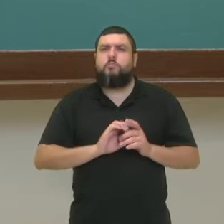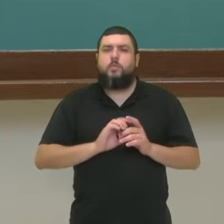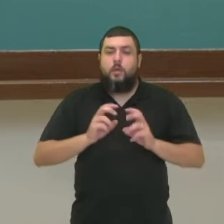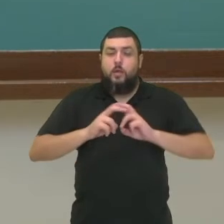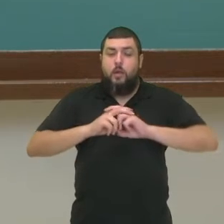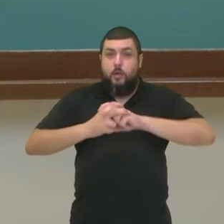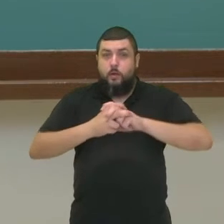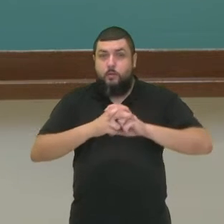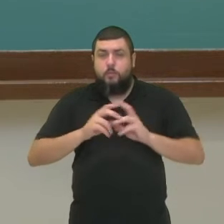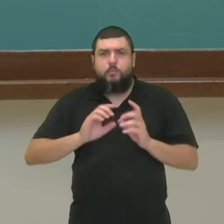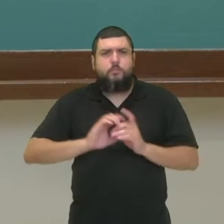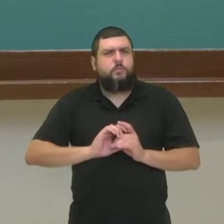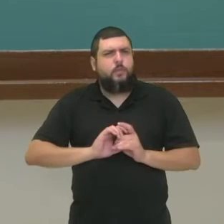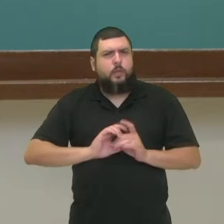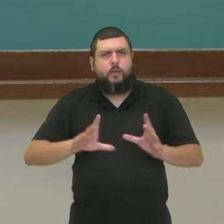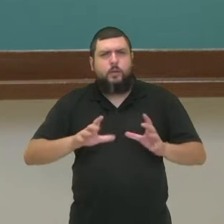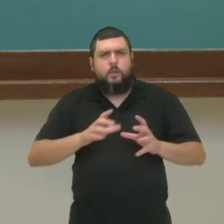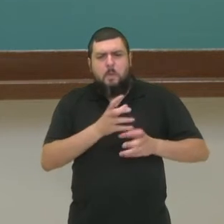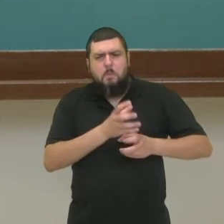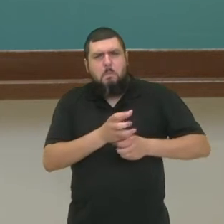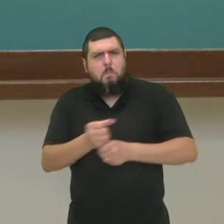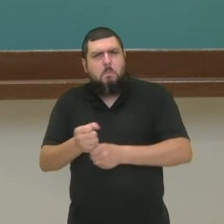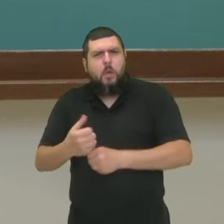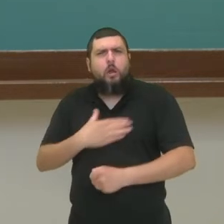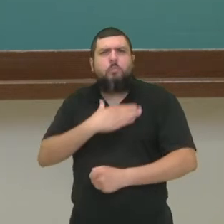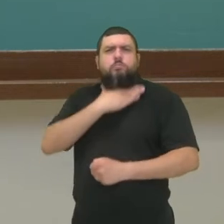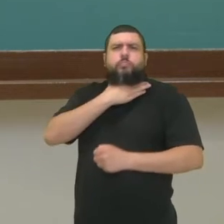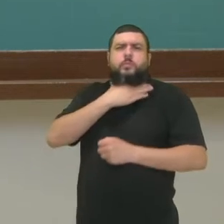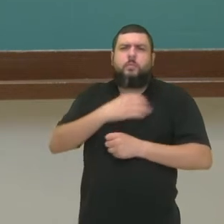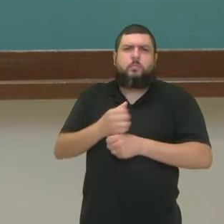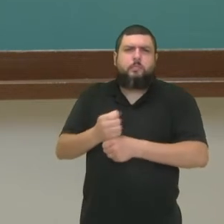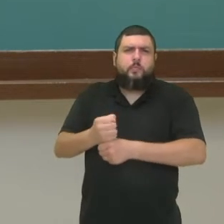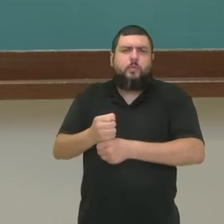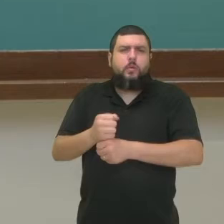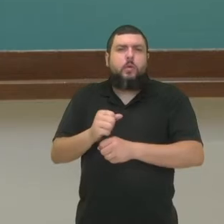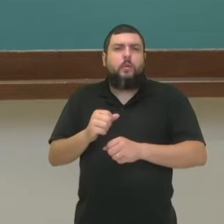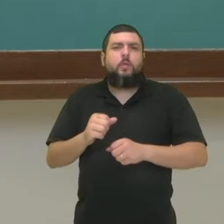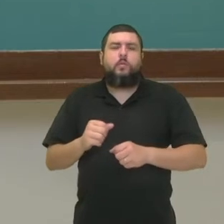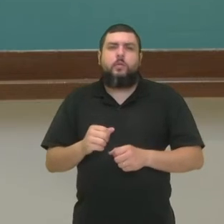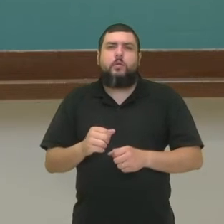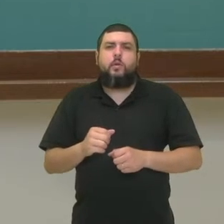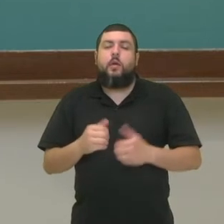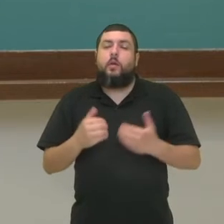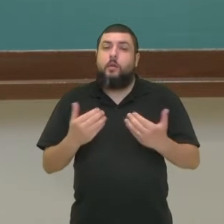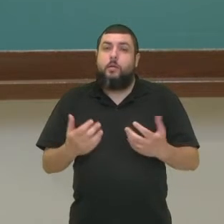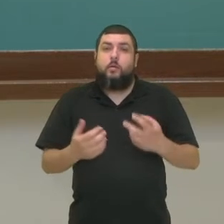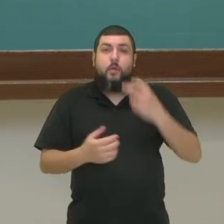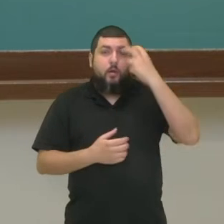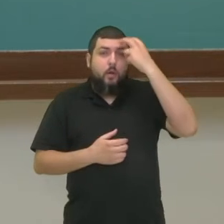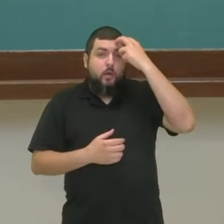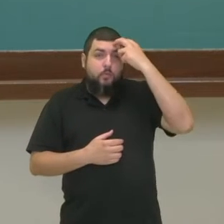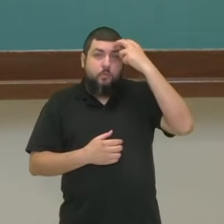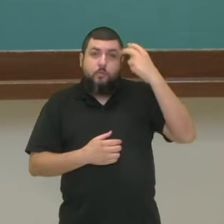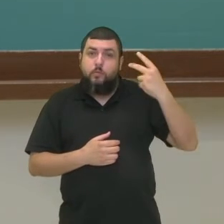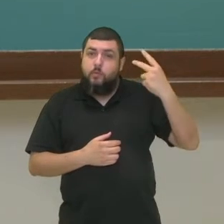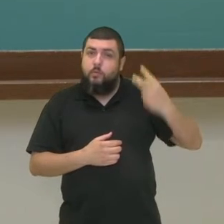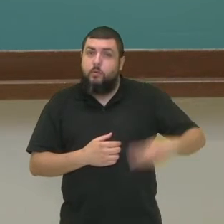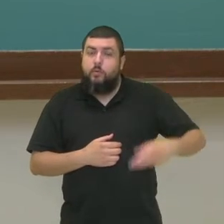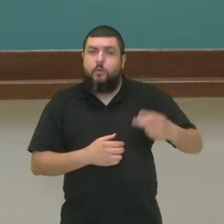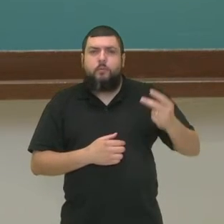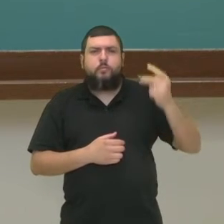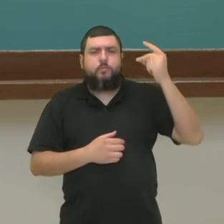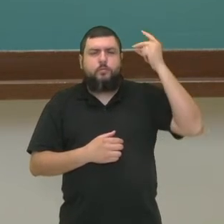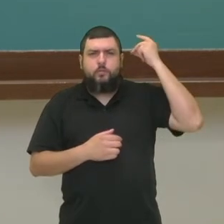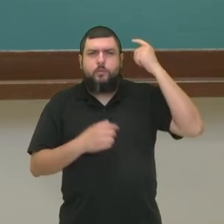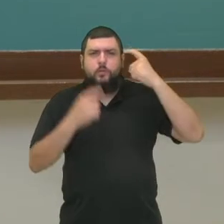estrangulamento, em alguns momentos poderia ser fatal. Então, relacionada à cultura da época, que era uma cultura violenta, uma cultura